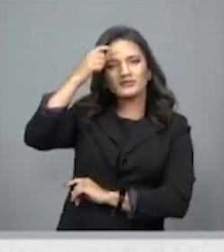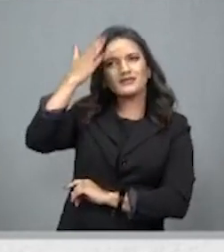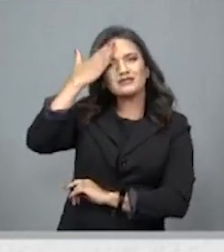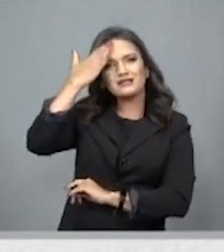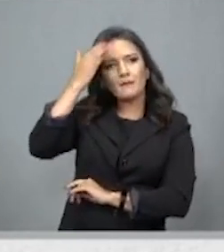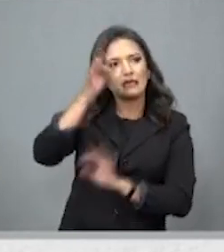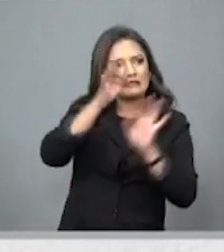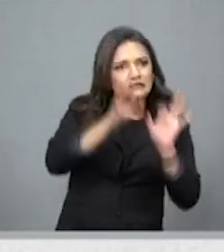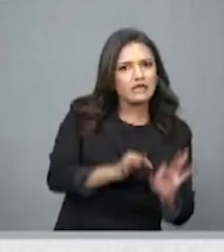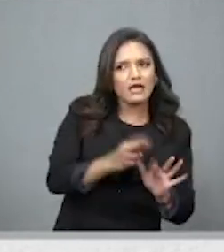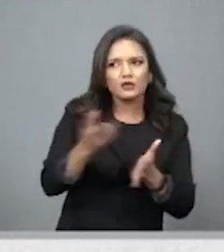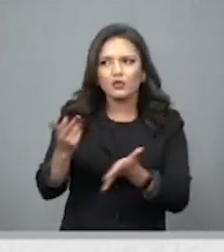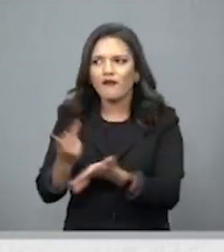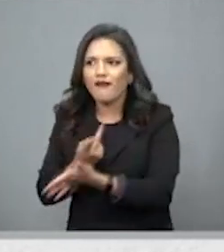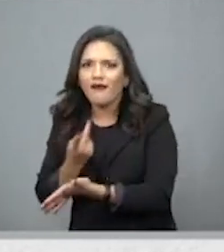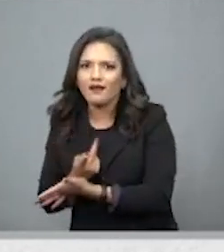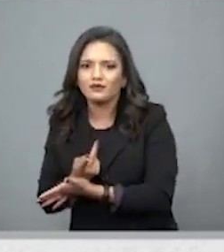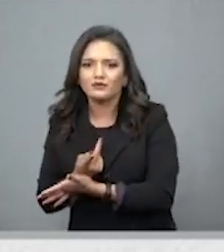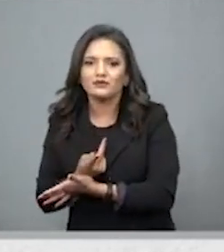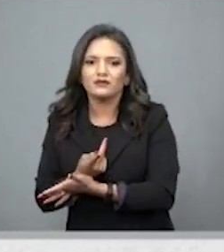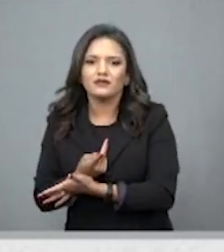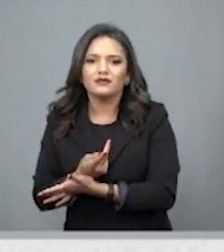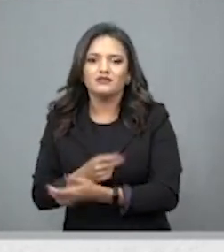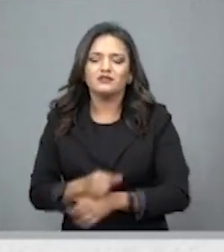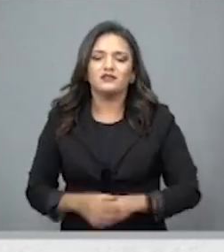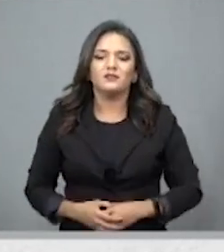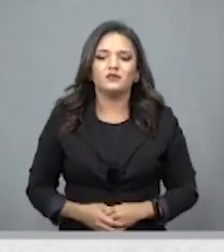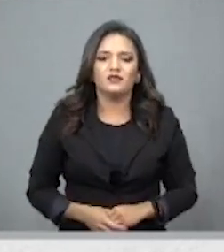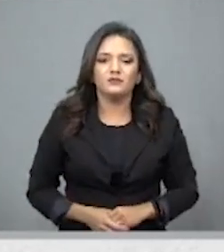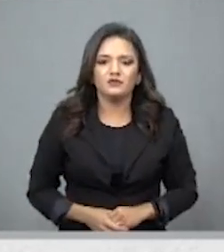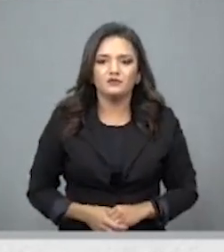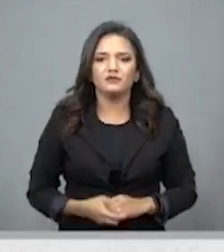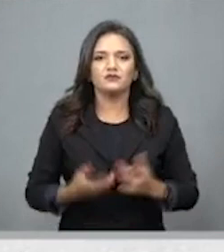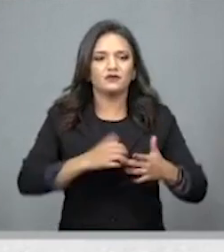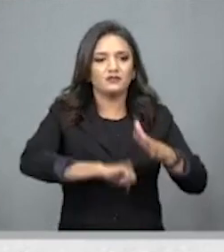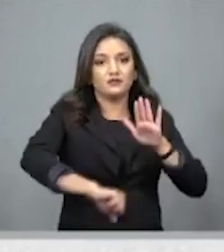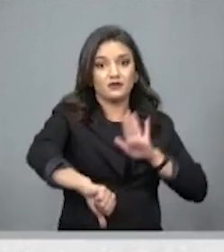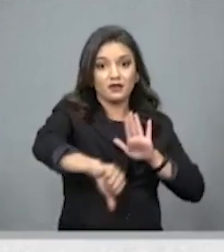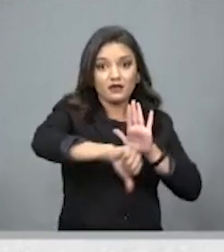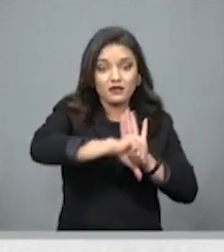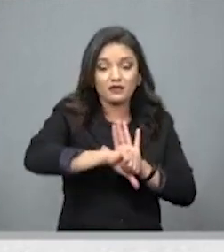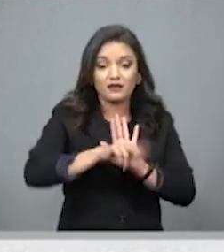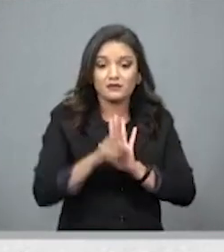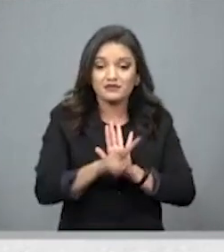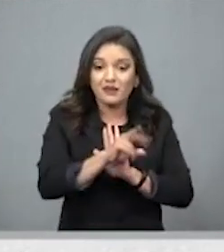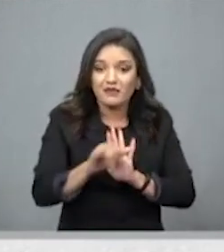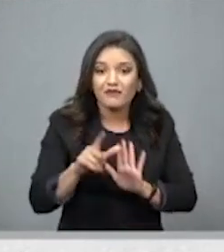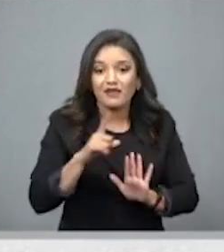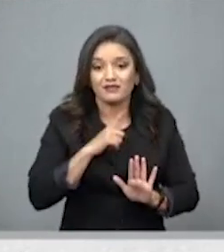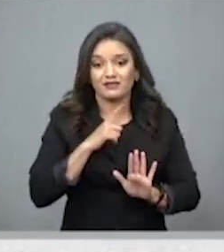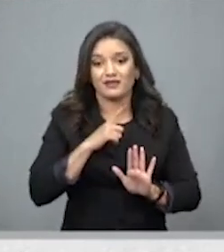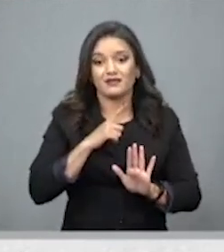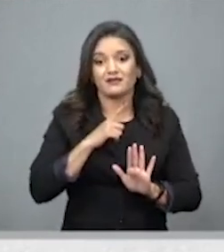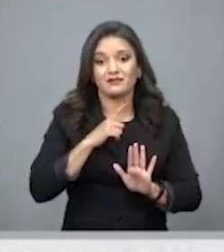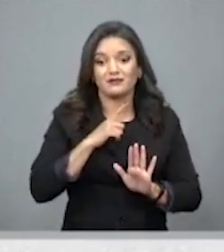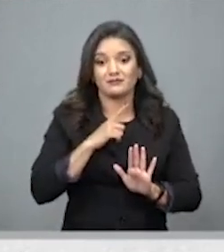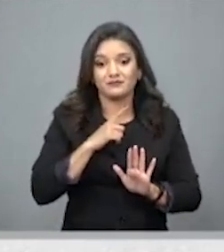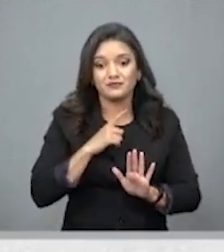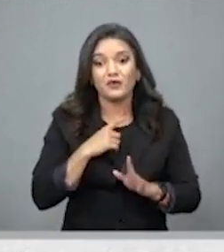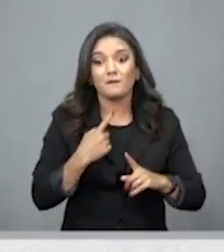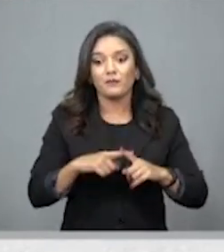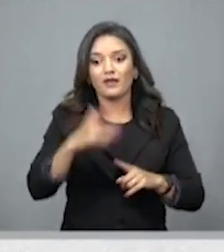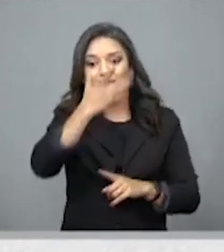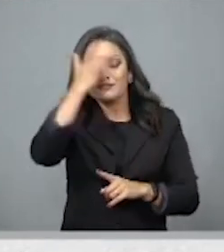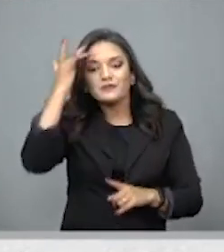e do que é errado crime sempre vai existir mas o clima é uma coisa e o que as